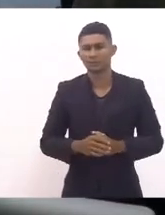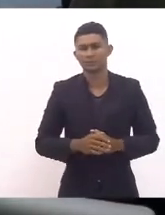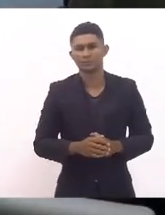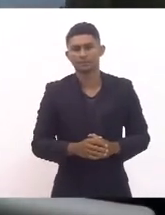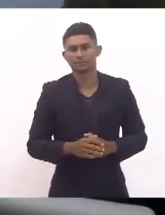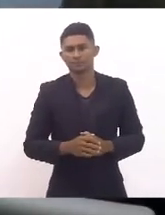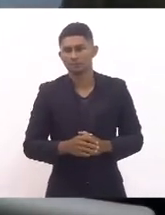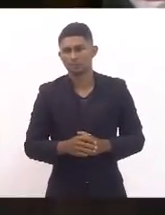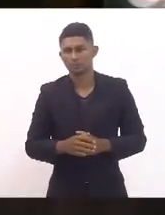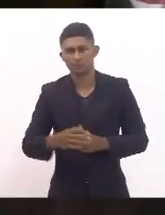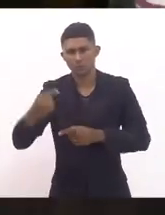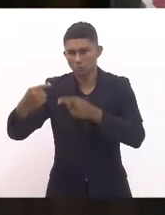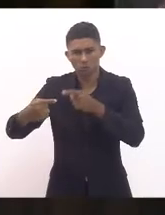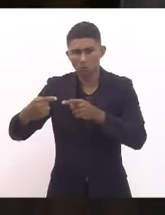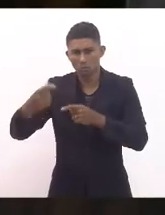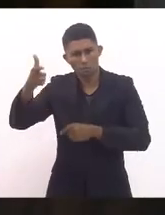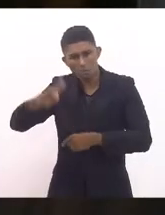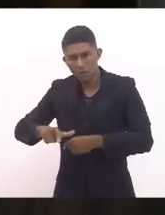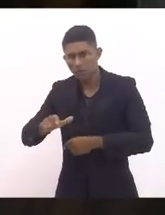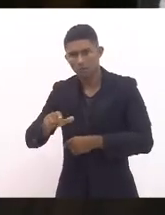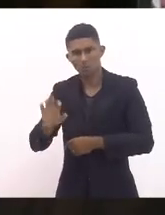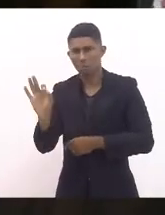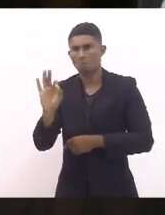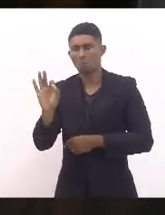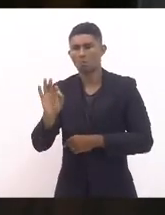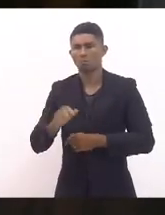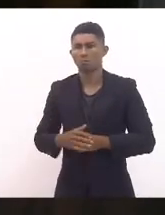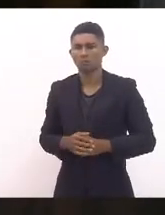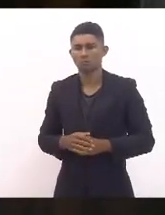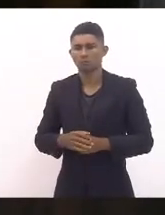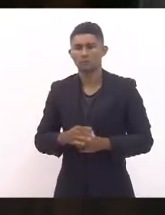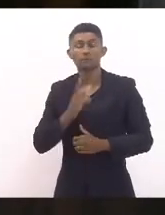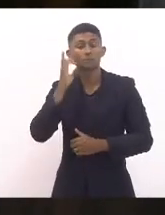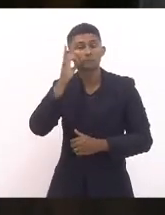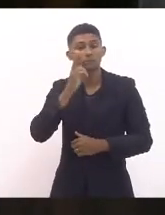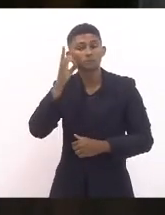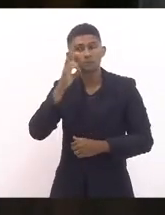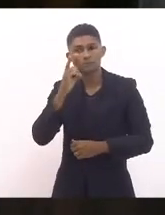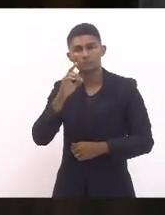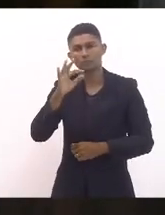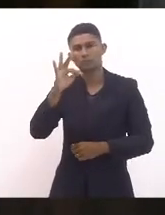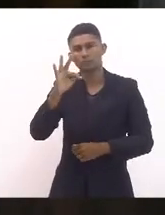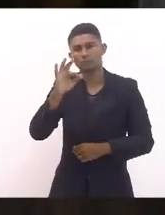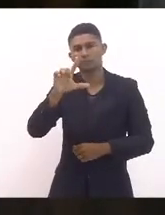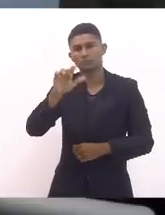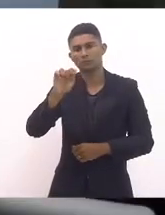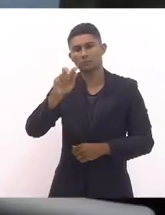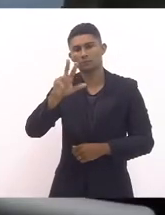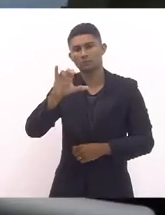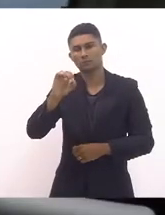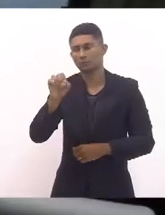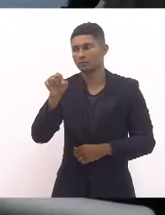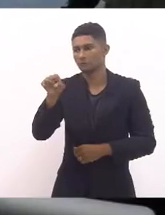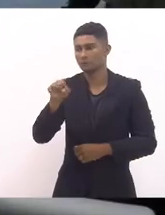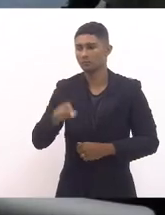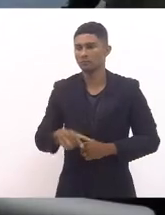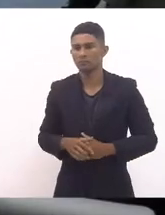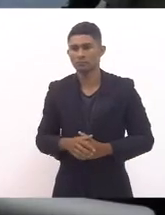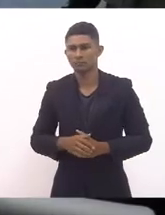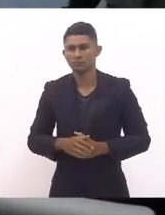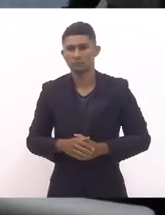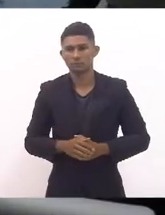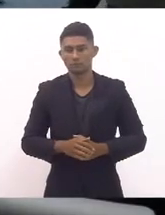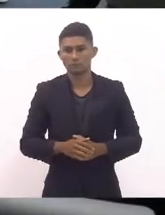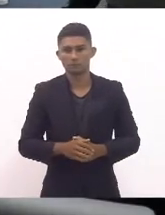Não havendo ninguém queira discutir, encerrada a discussão. Discutir, presidente, pode discutir. Para discutir, deputado Flávio Serafim. Está na hora do Amorim bater em maconha,